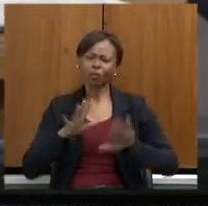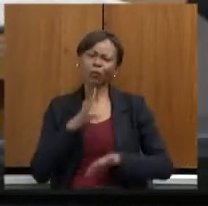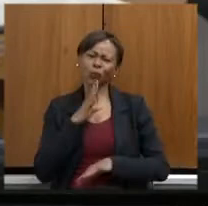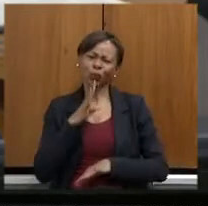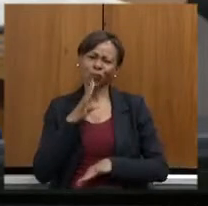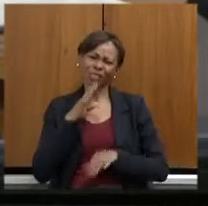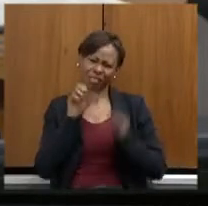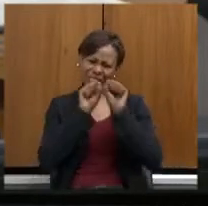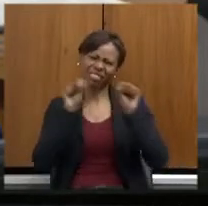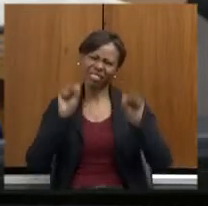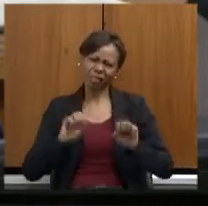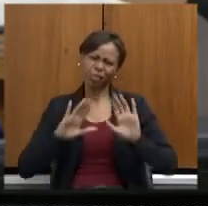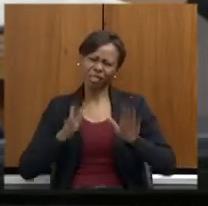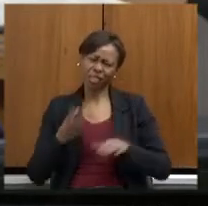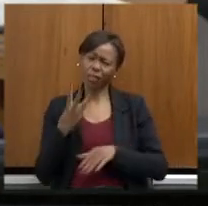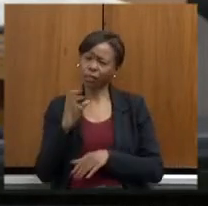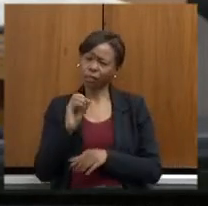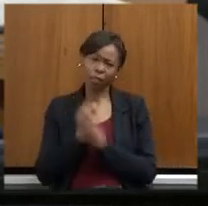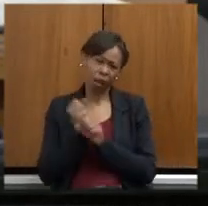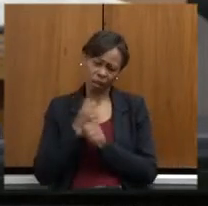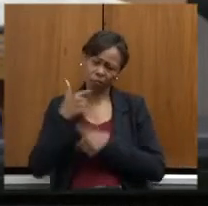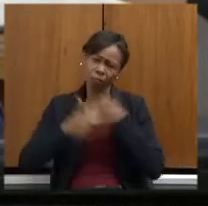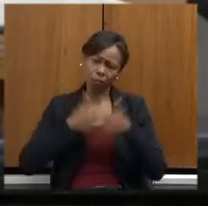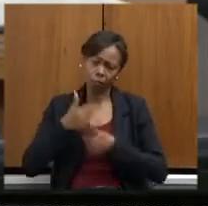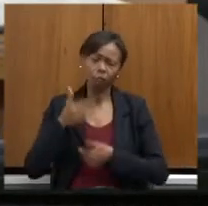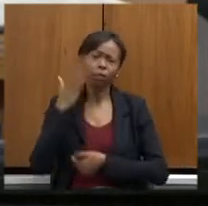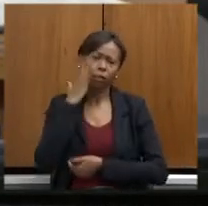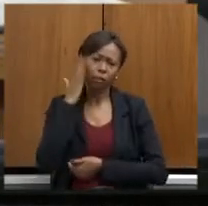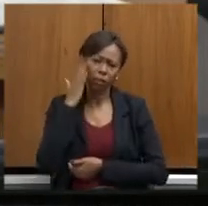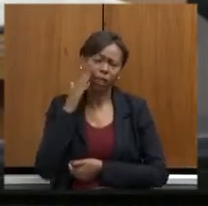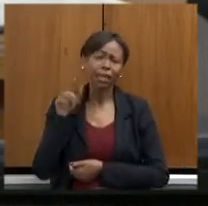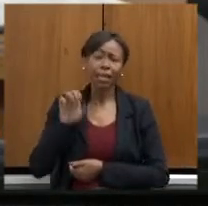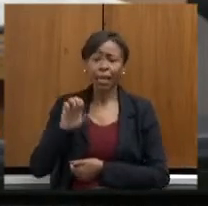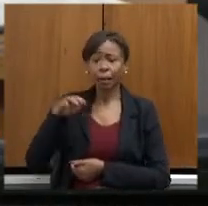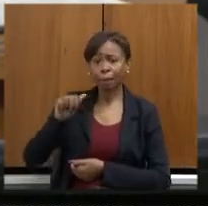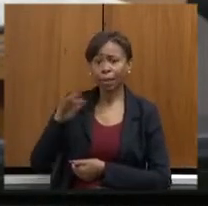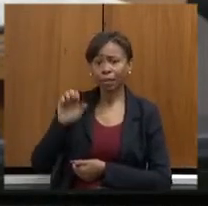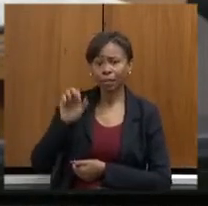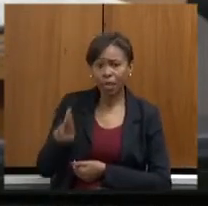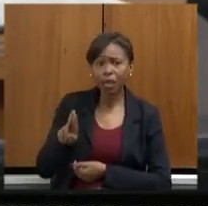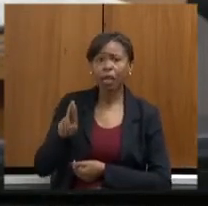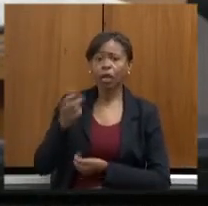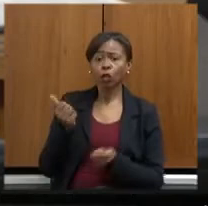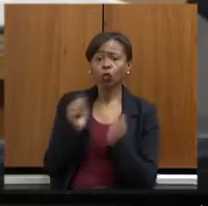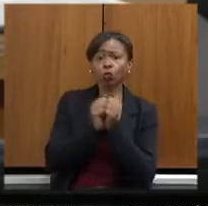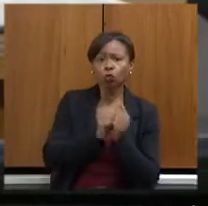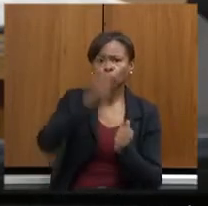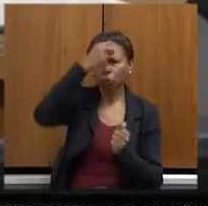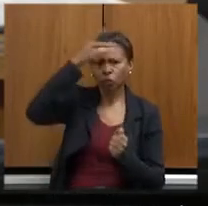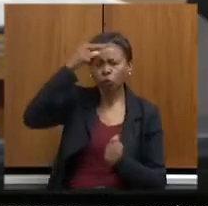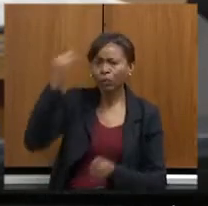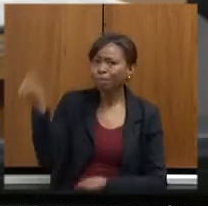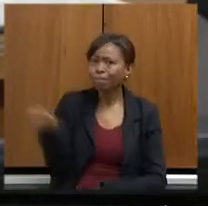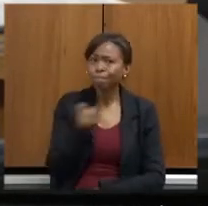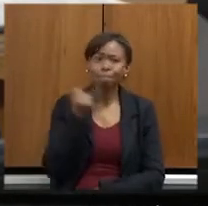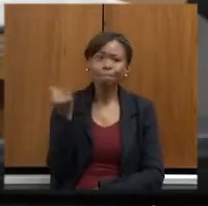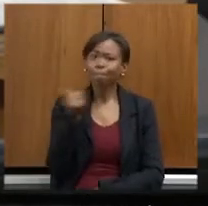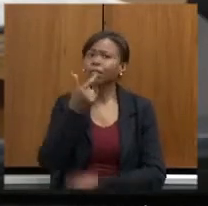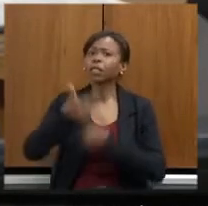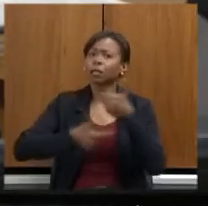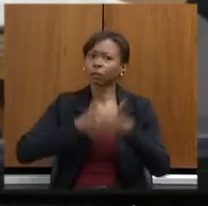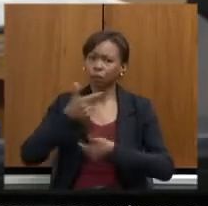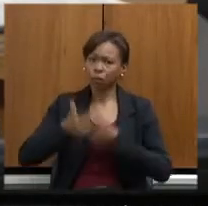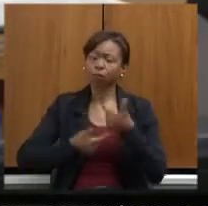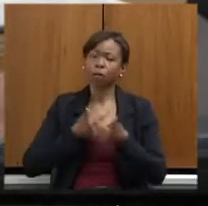sistema porque tu é 30 anos é importância que tem a matéria na ponta com a prefeitura o trabalho que tem que que ela faz lá e